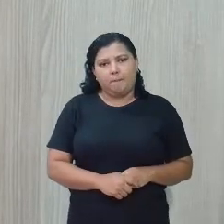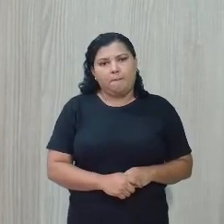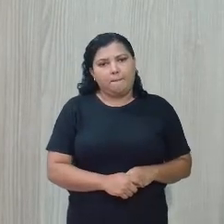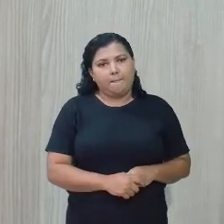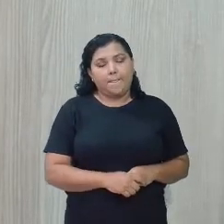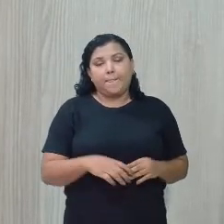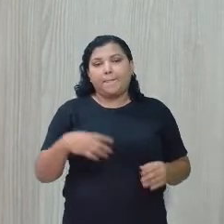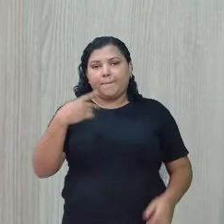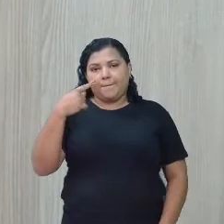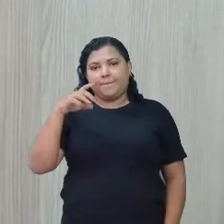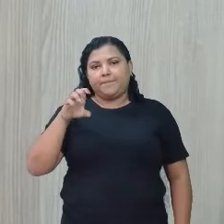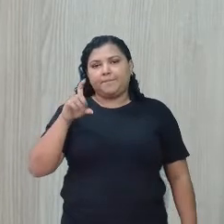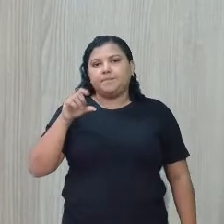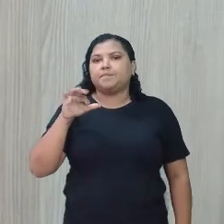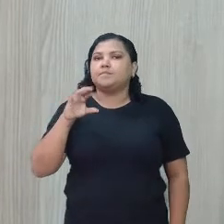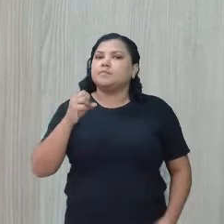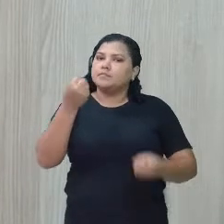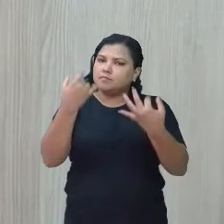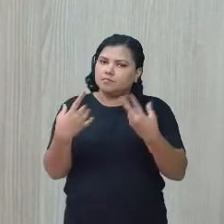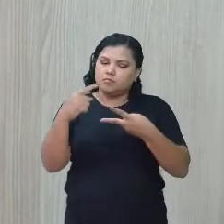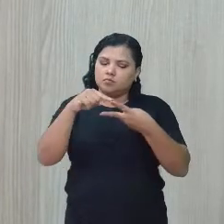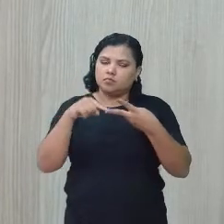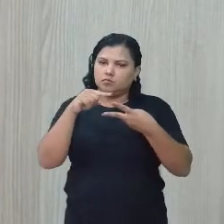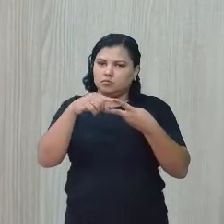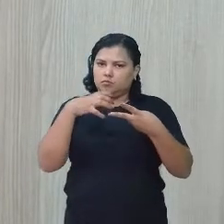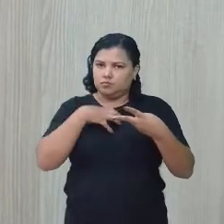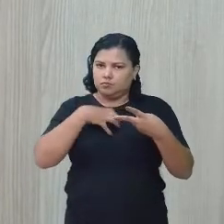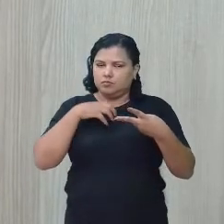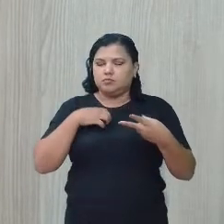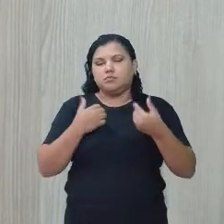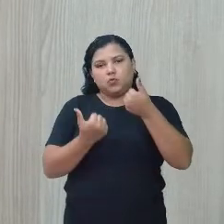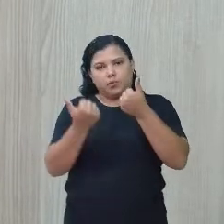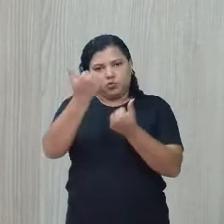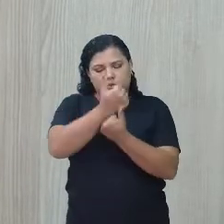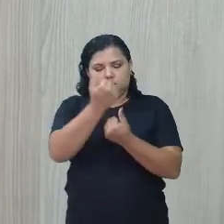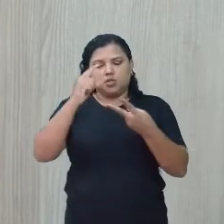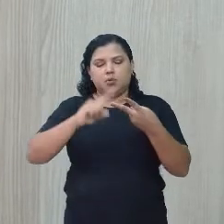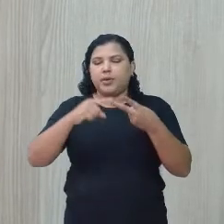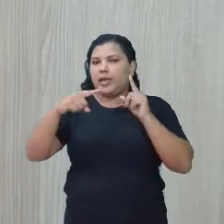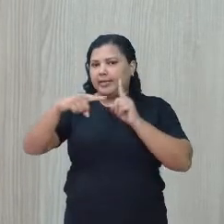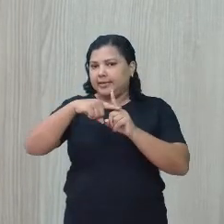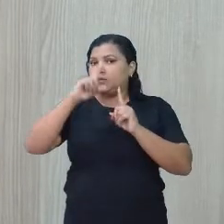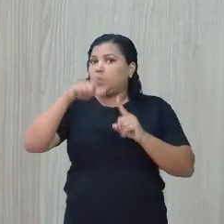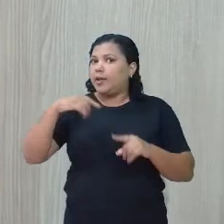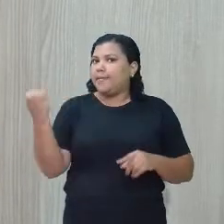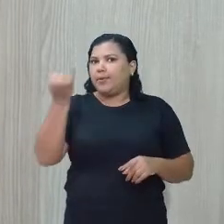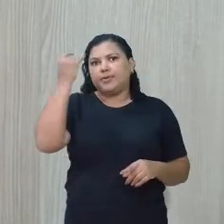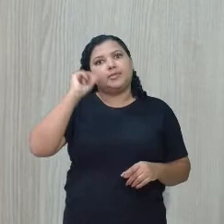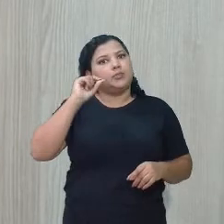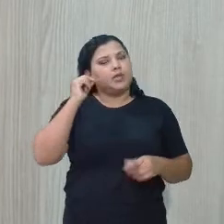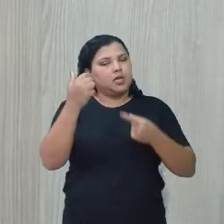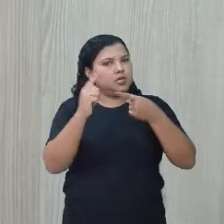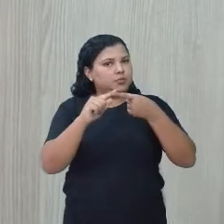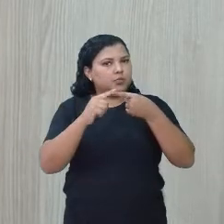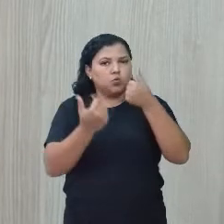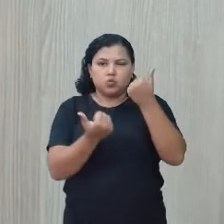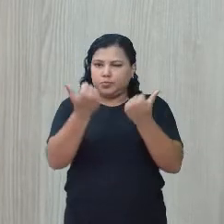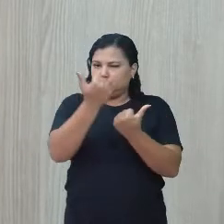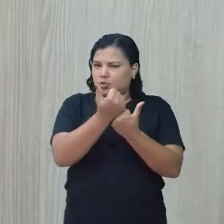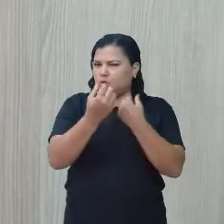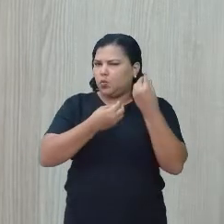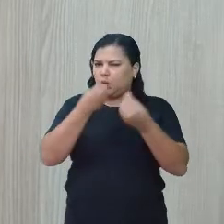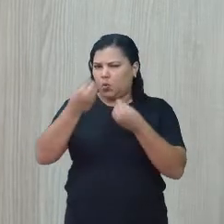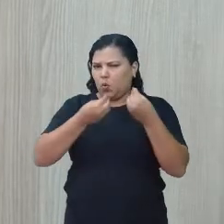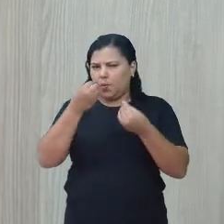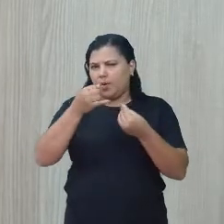Pedro falou sobre os dois métodos, né, da adição e da substituição. Uma coisa bem importante é se frisar sobre a substituição. O professor colocou